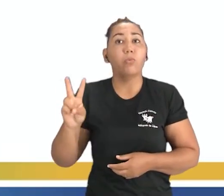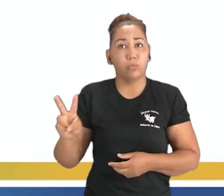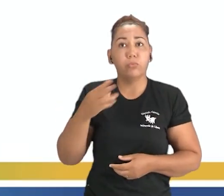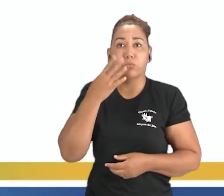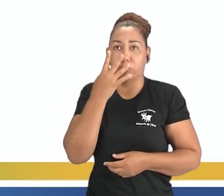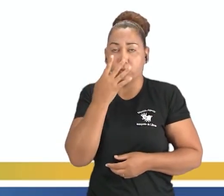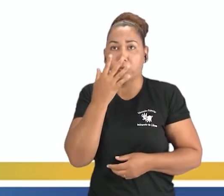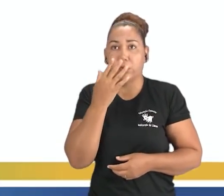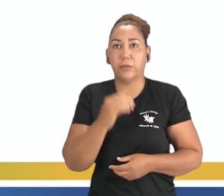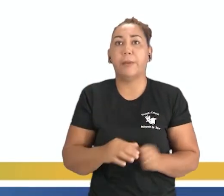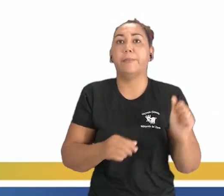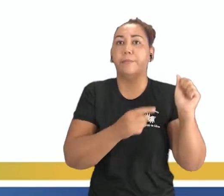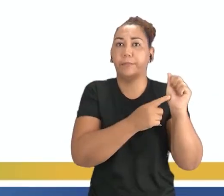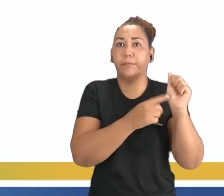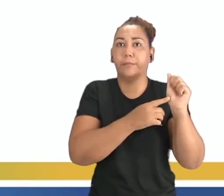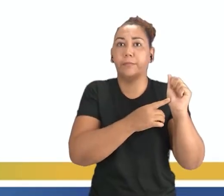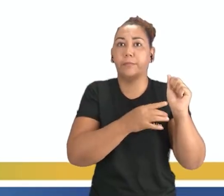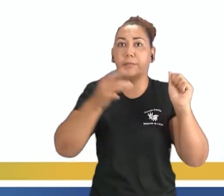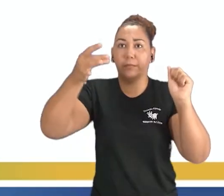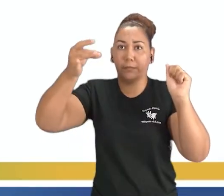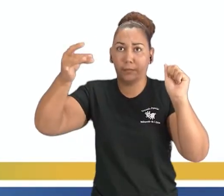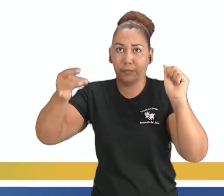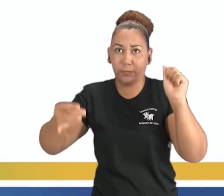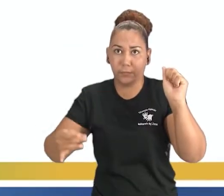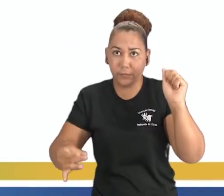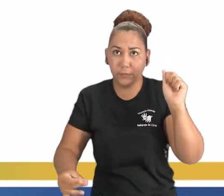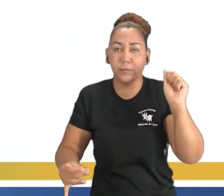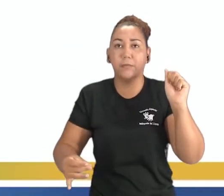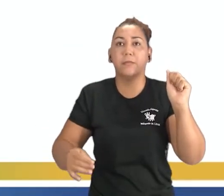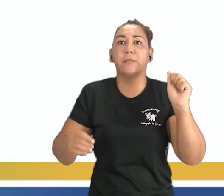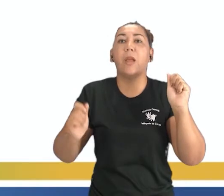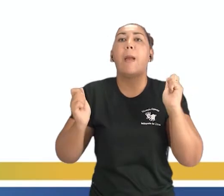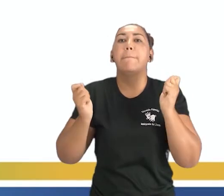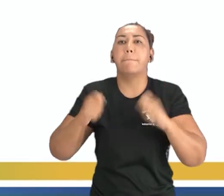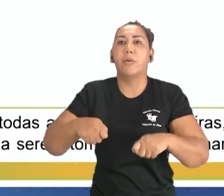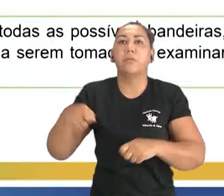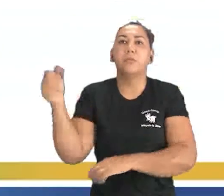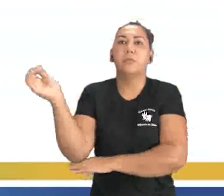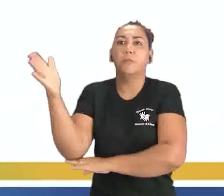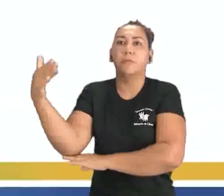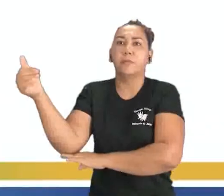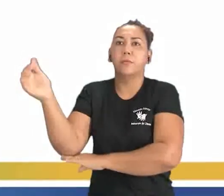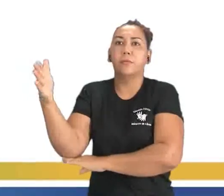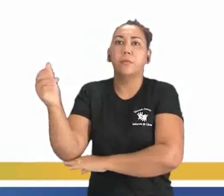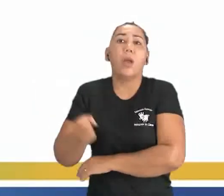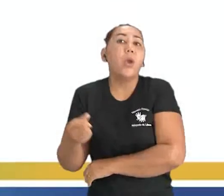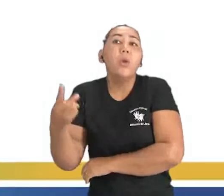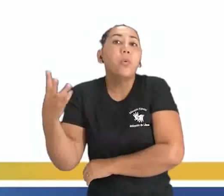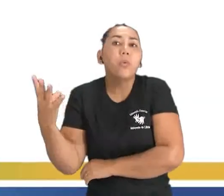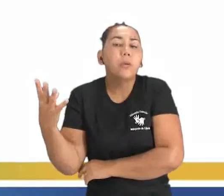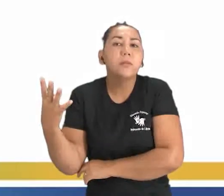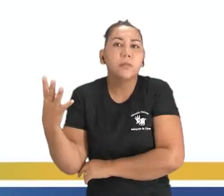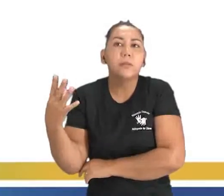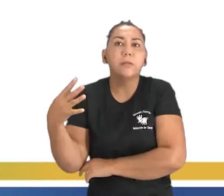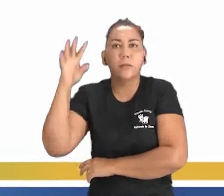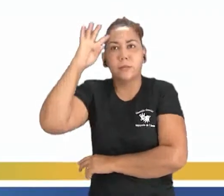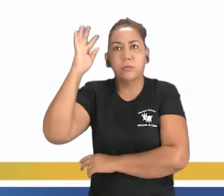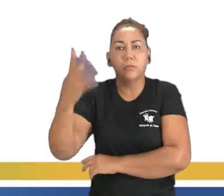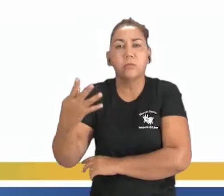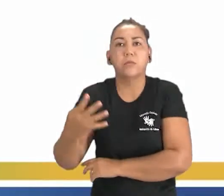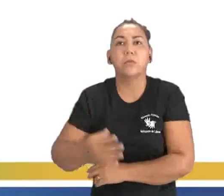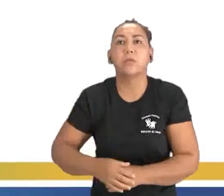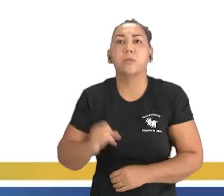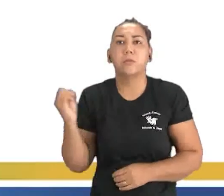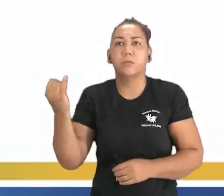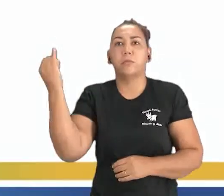A, liste todas as possíveis bandeiras, né? E vamos entender aí quantas são elas. Então, solução. É importante a